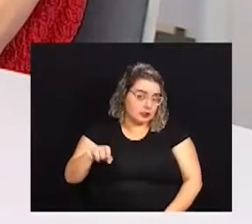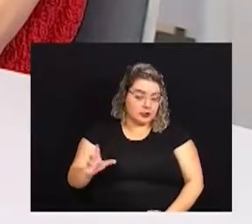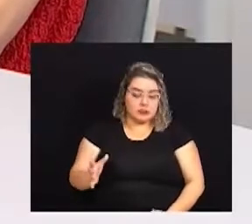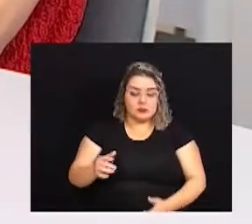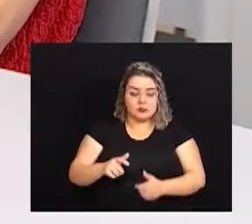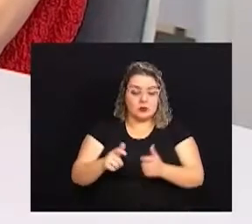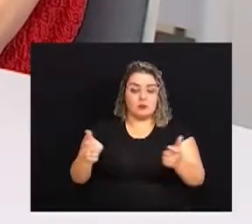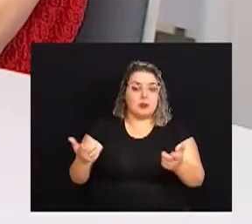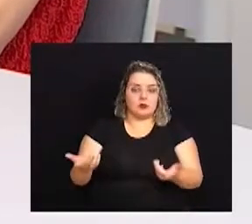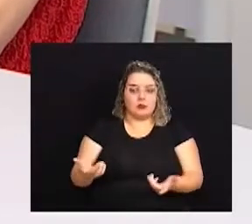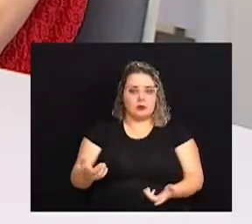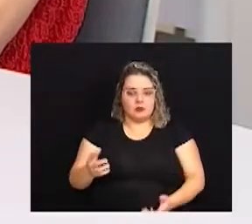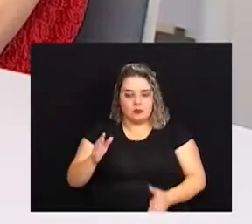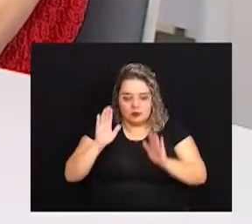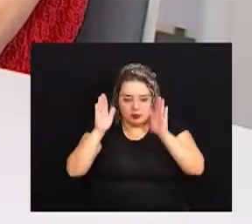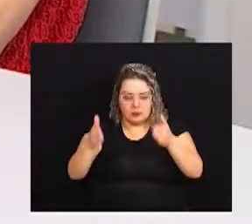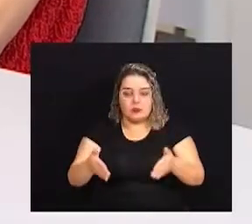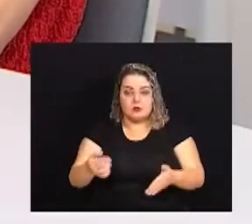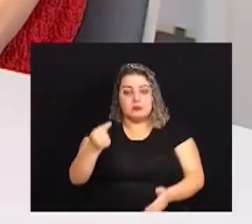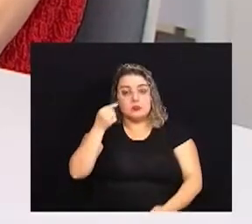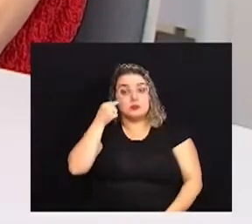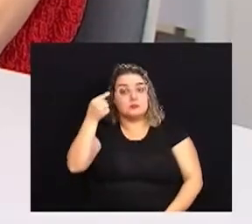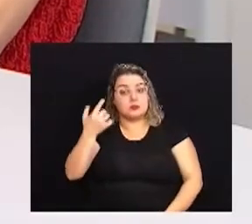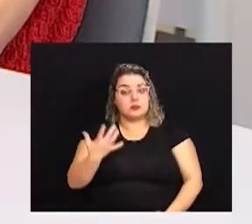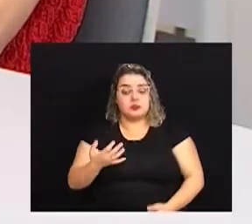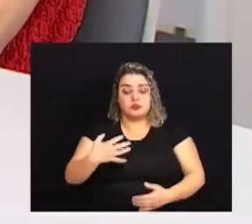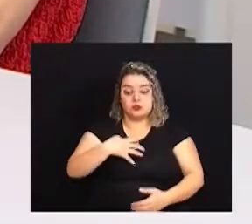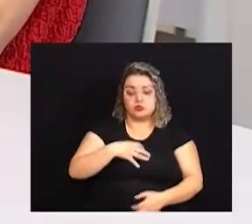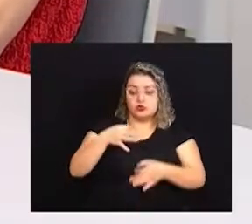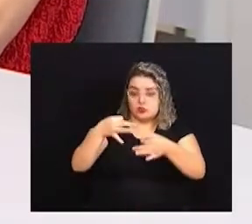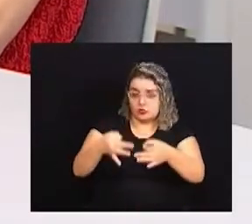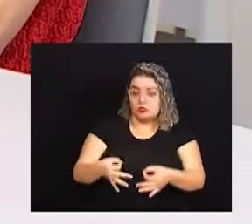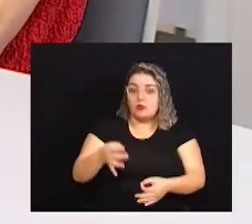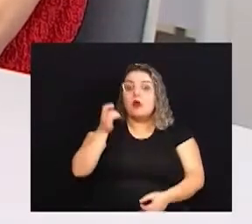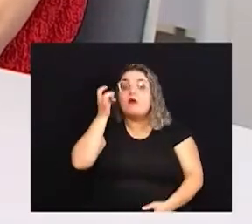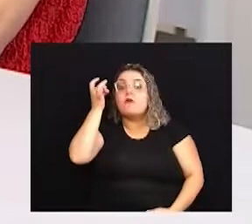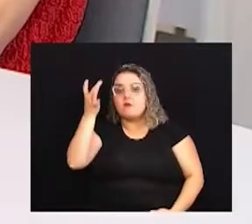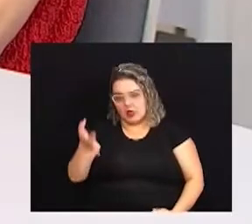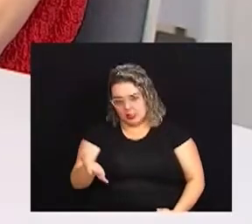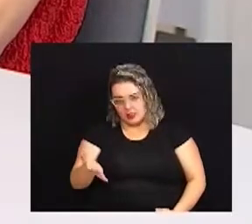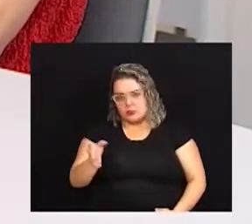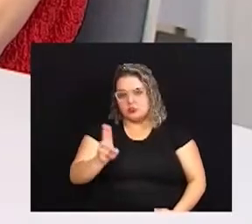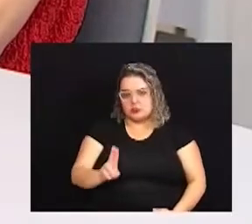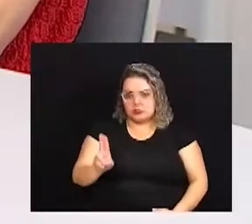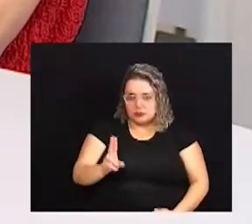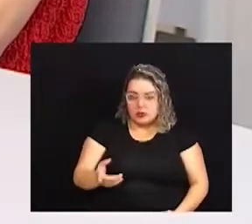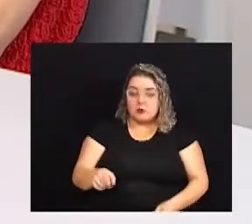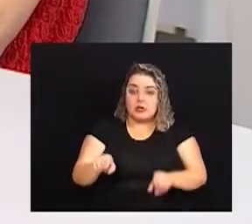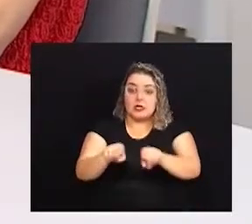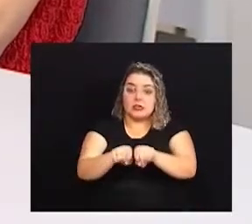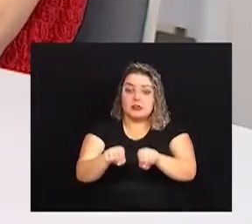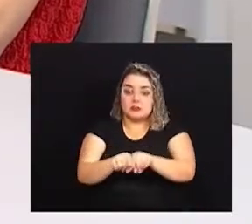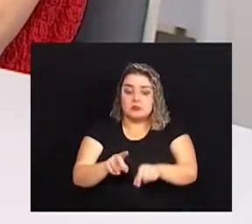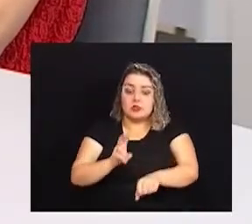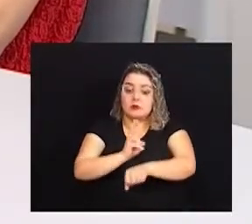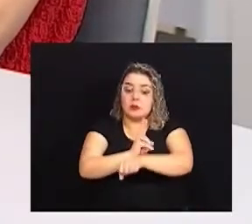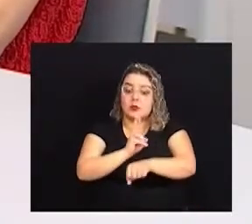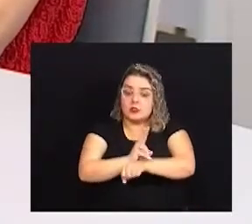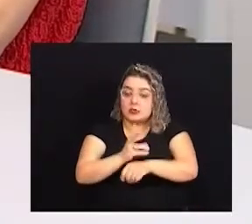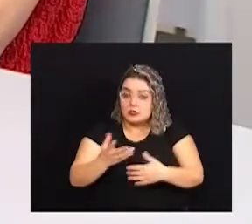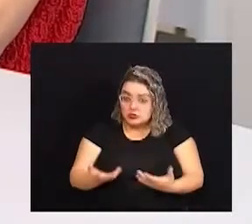questão. Mas quando eu penso em emergência, o ideal é que esse dinheiro esteja de uma forma fácil de ser usado, mas ao mesmo